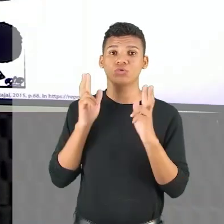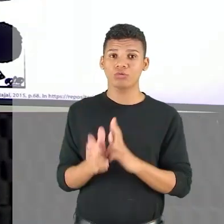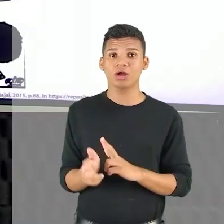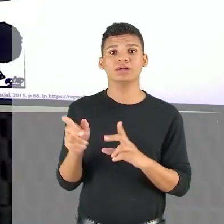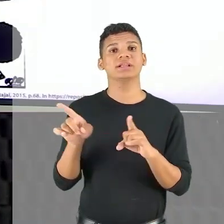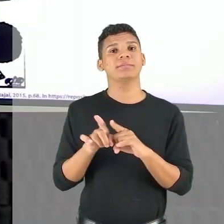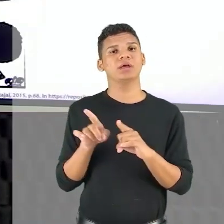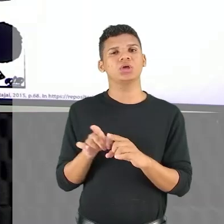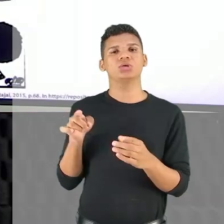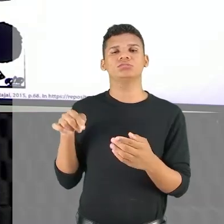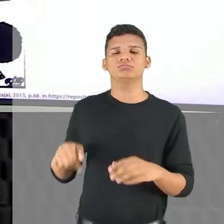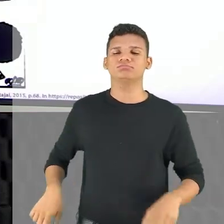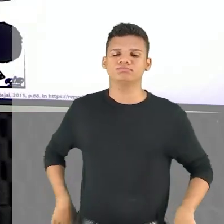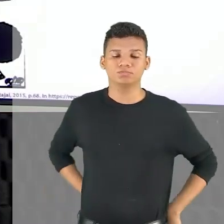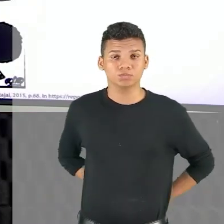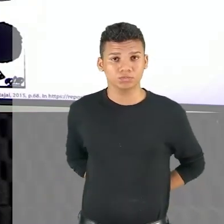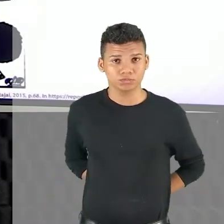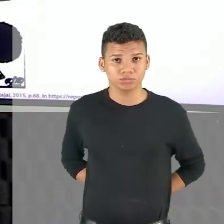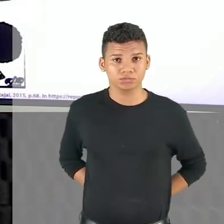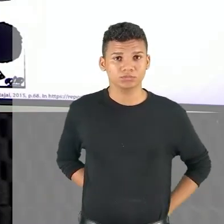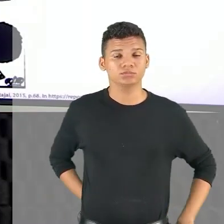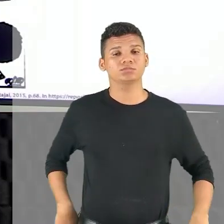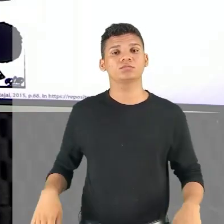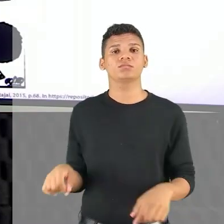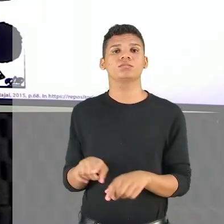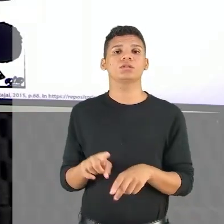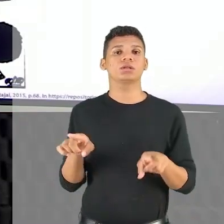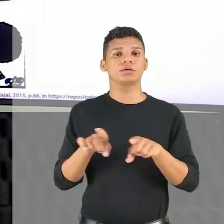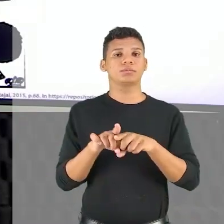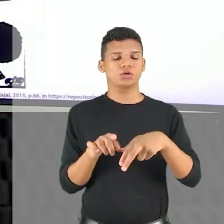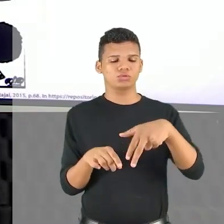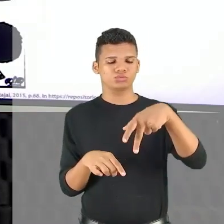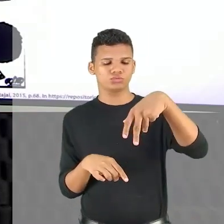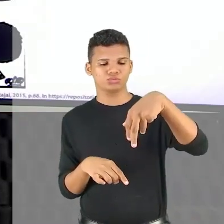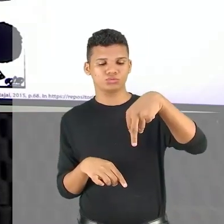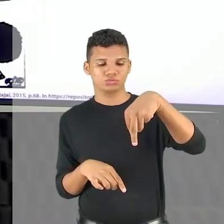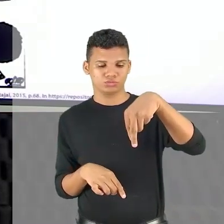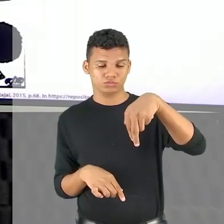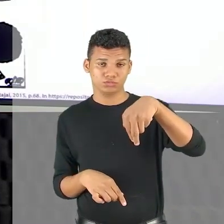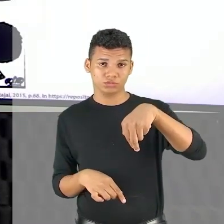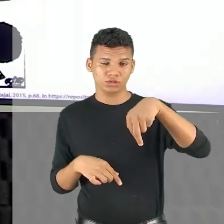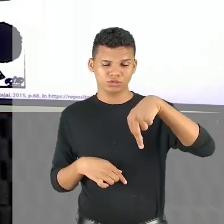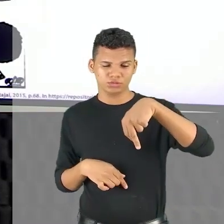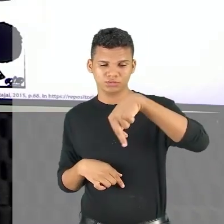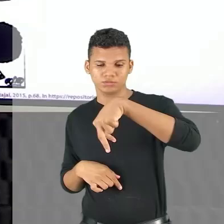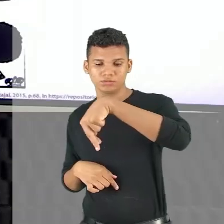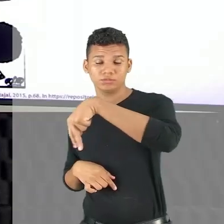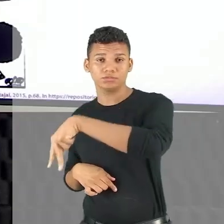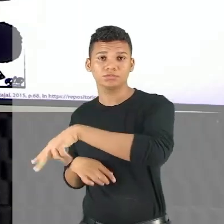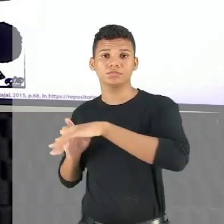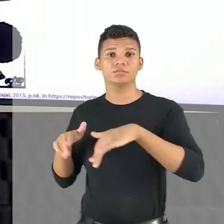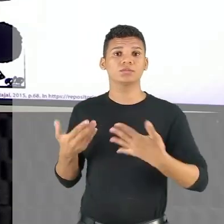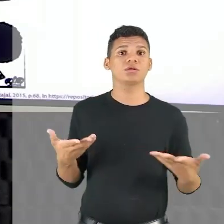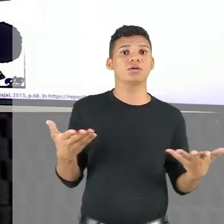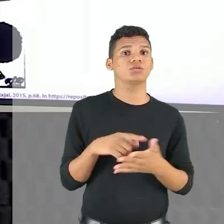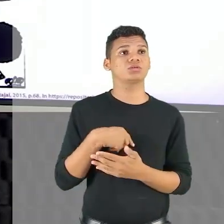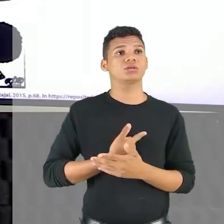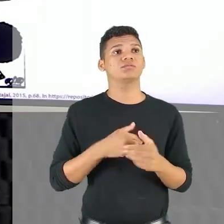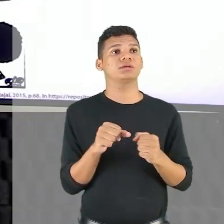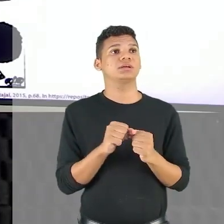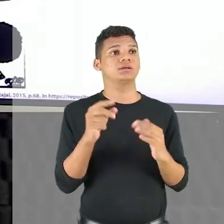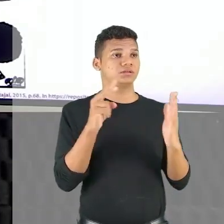jeito, continua ali com as mãos para trás, né? Da mesma forma com os senhores. E depois ele está falando com a Mafalda, tá? Vamos fazer agora a